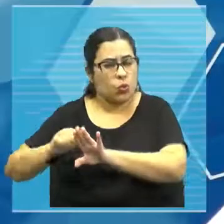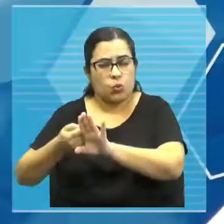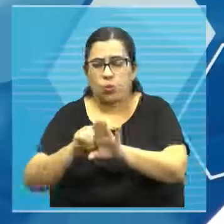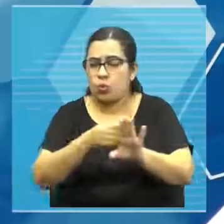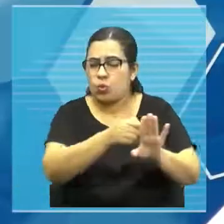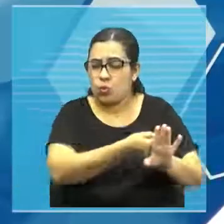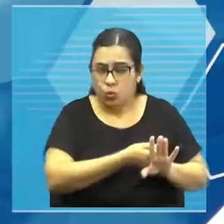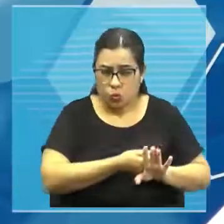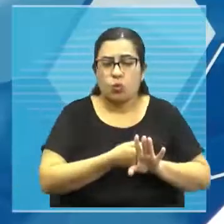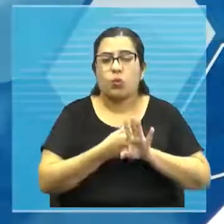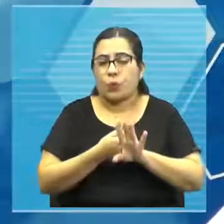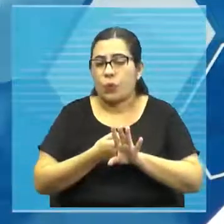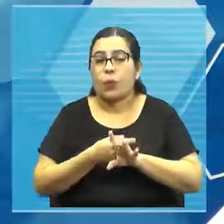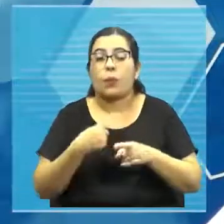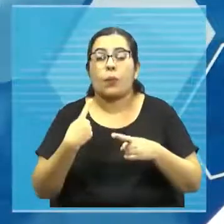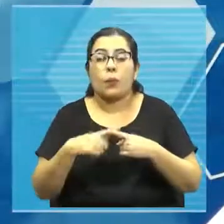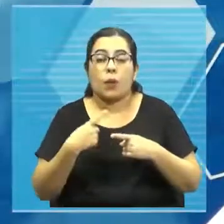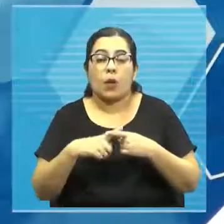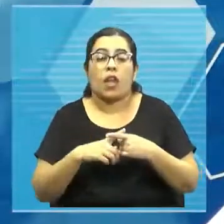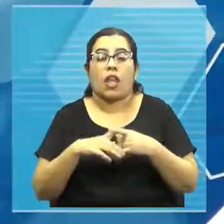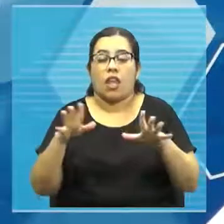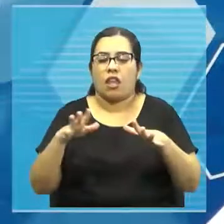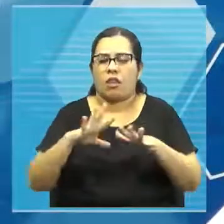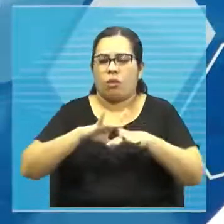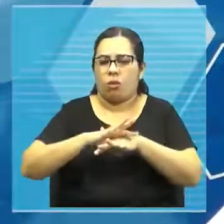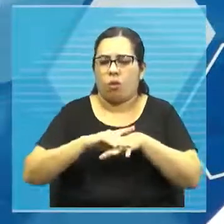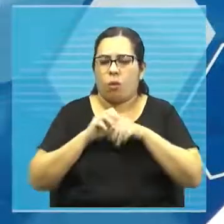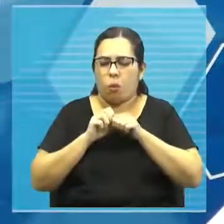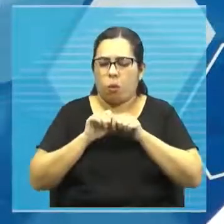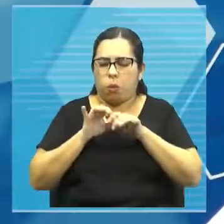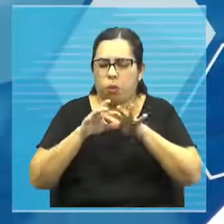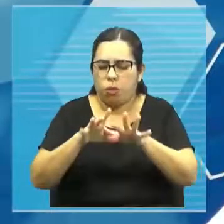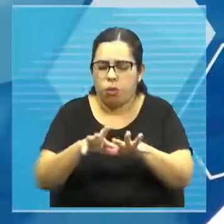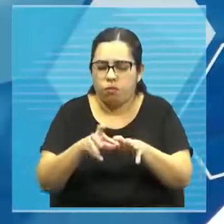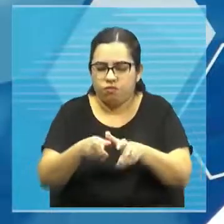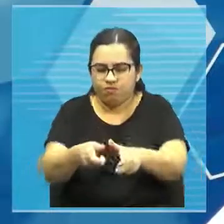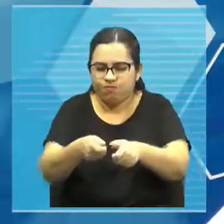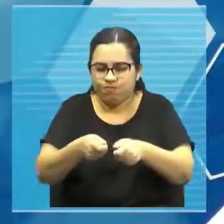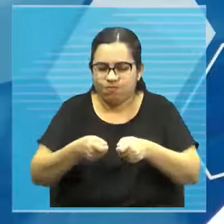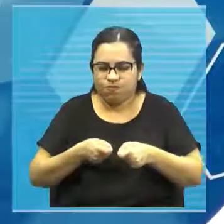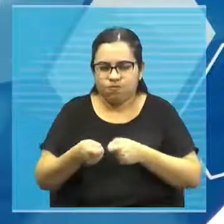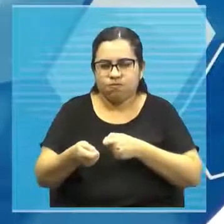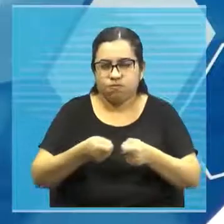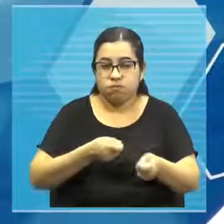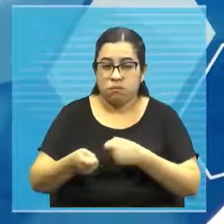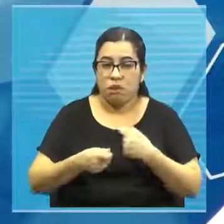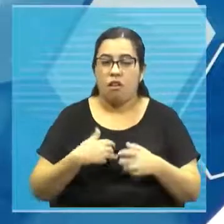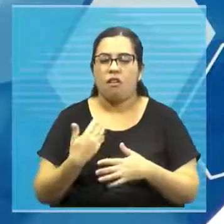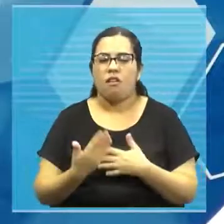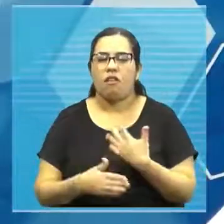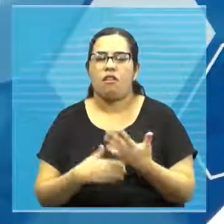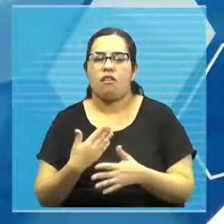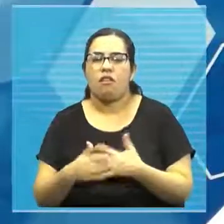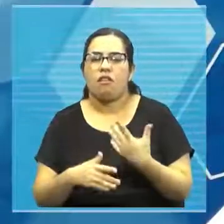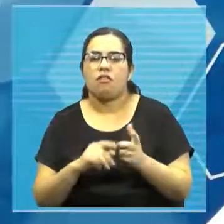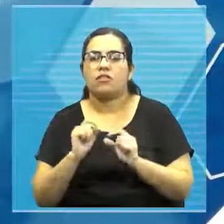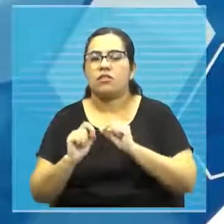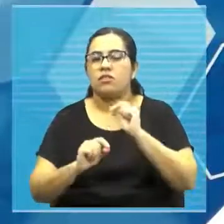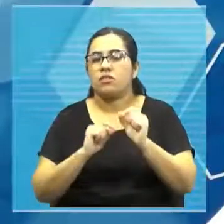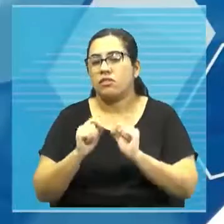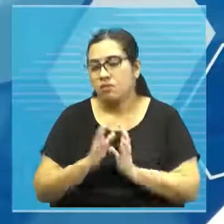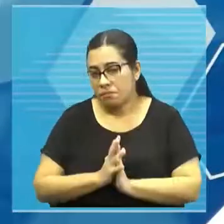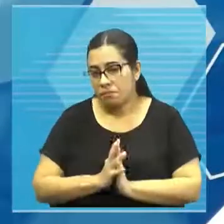mercados para tentar impedir a transmissão em massa acaba que desabastecimento